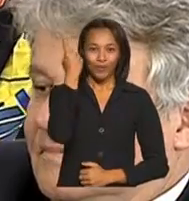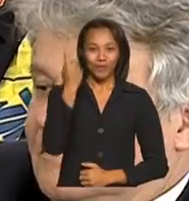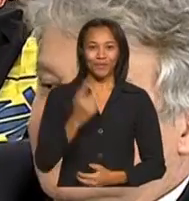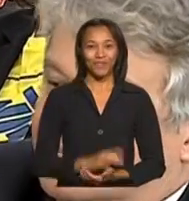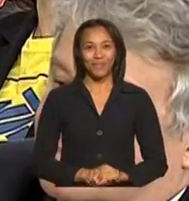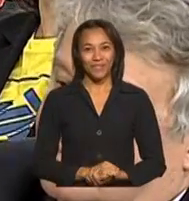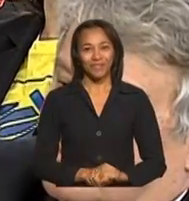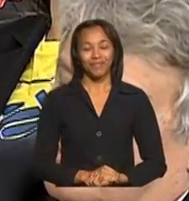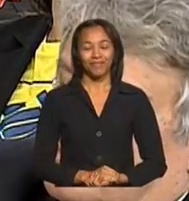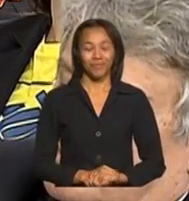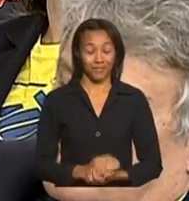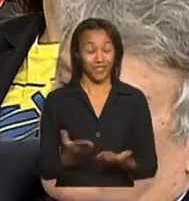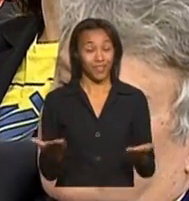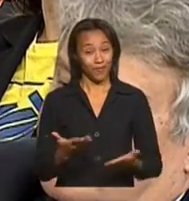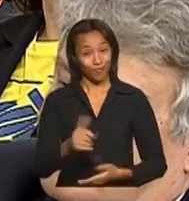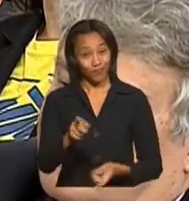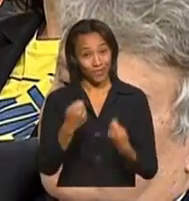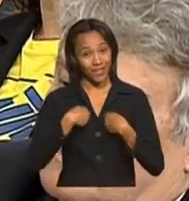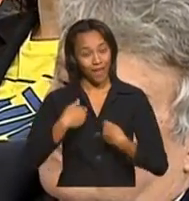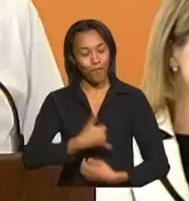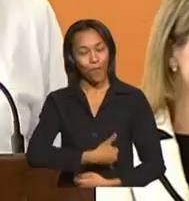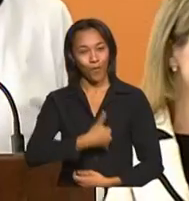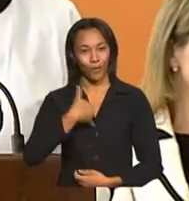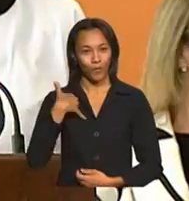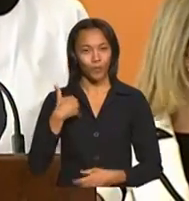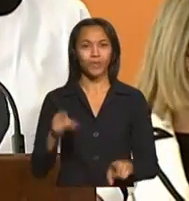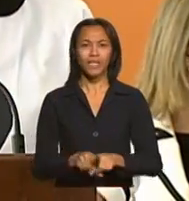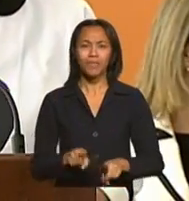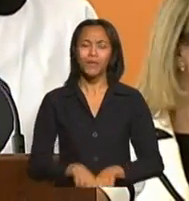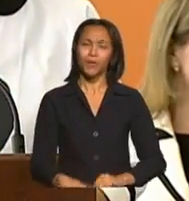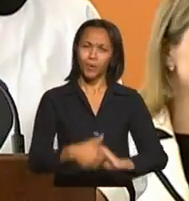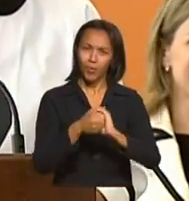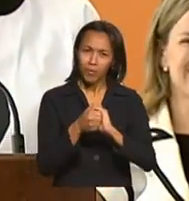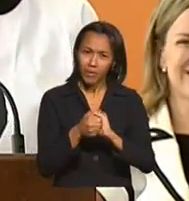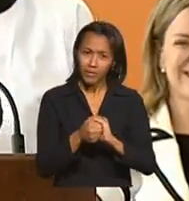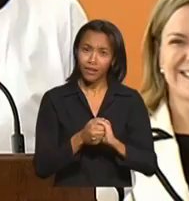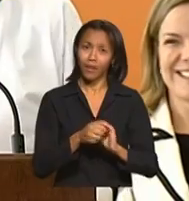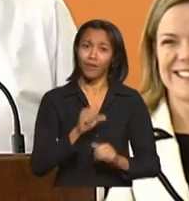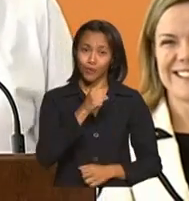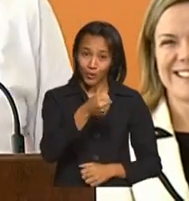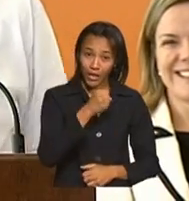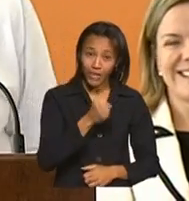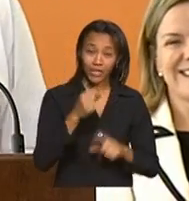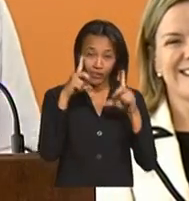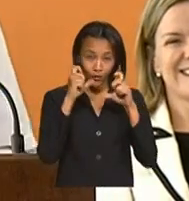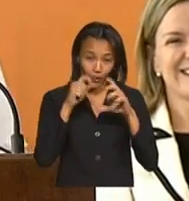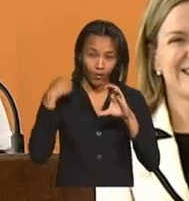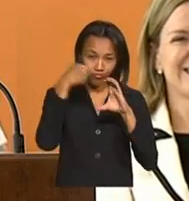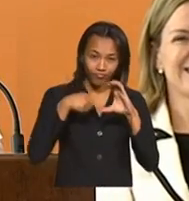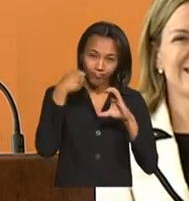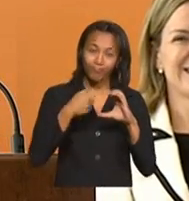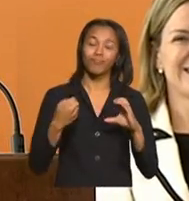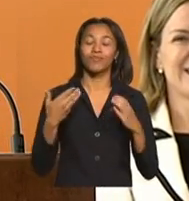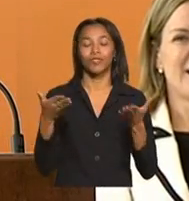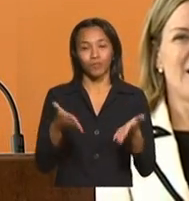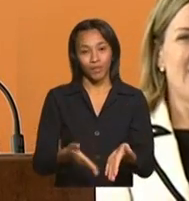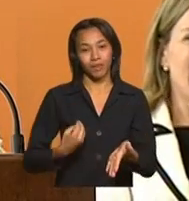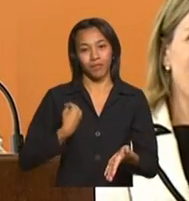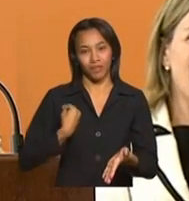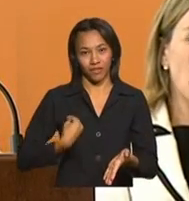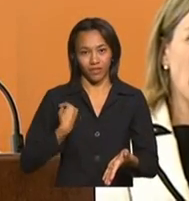dá tanto orgulho. Queria cumprimentar os jornalistas, os fotógrafos e os cinegrafistas aqui